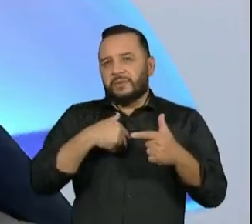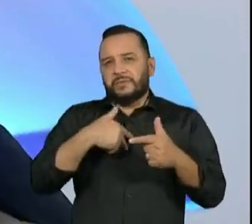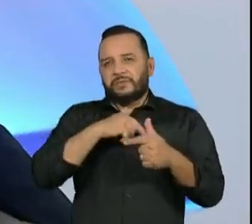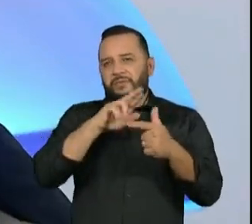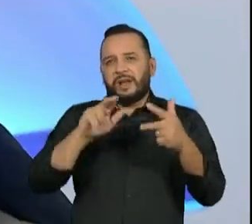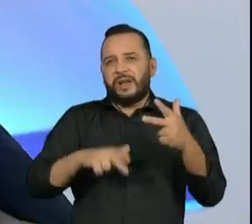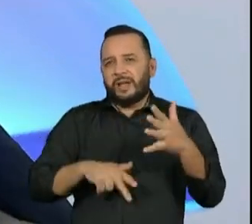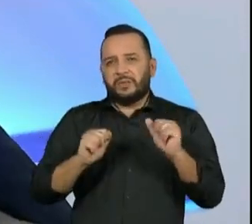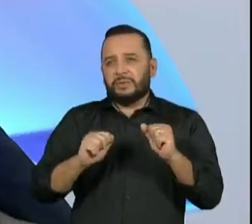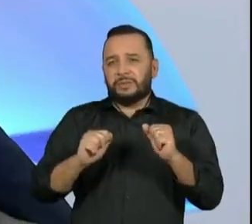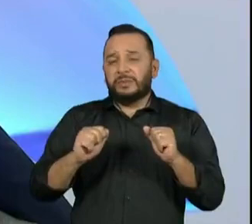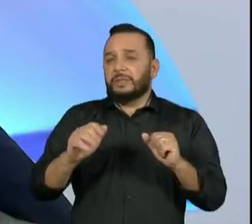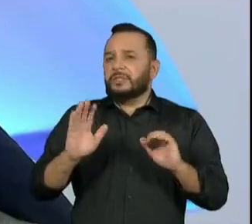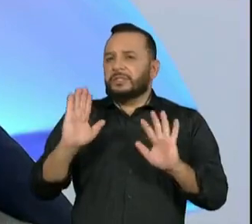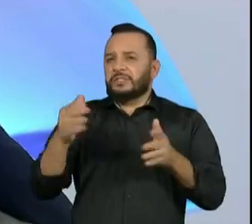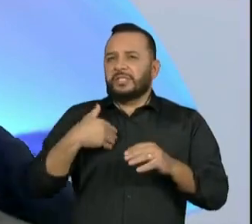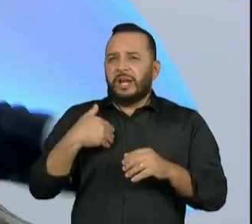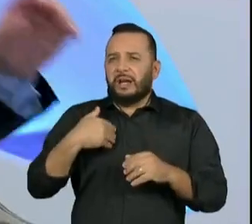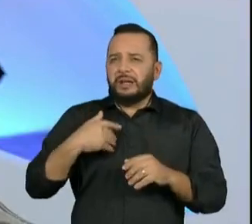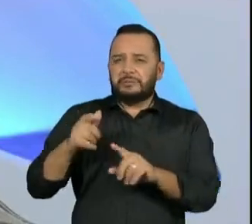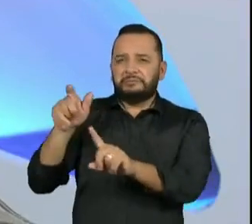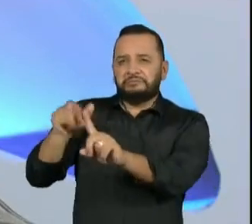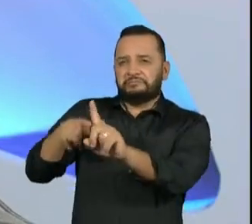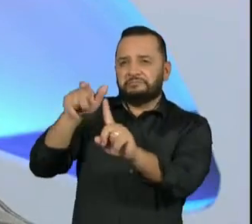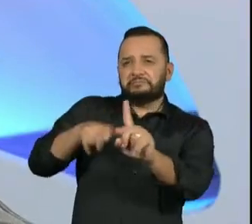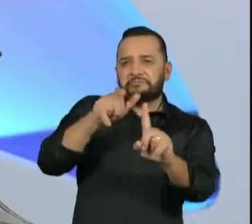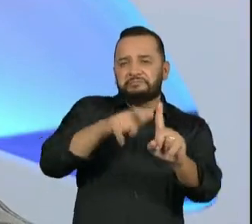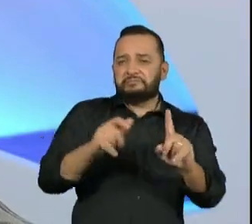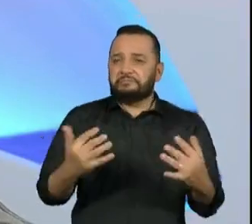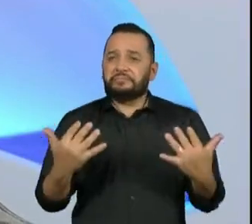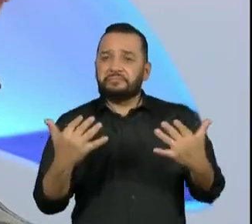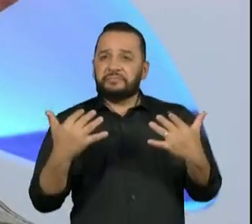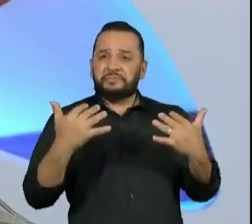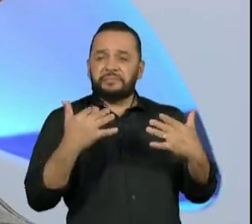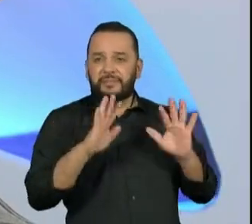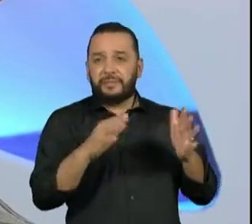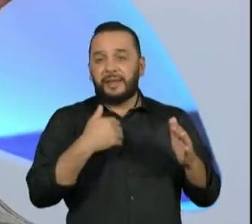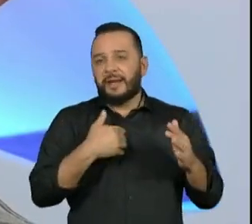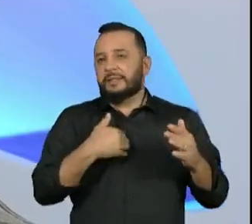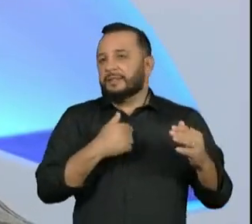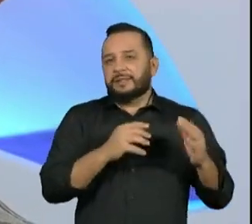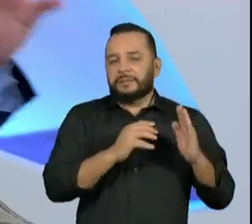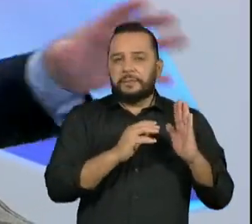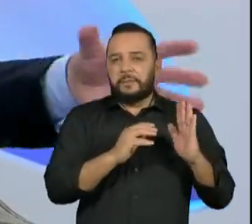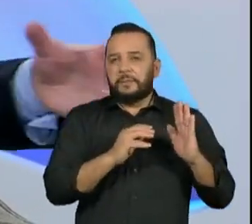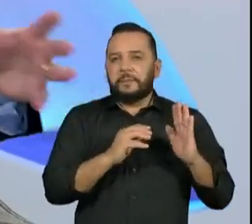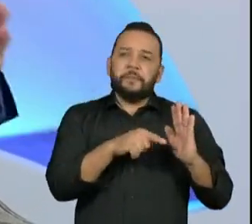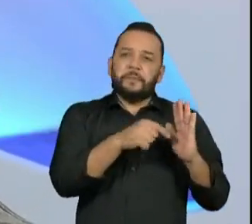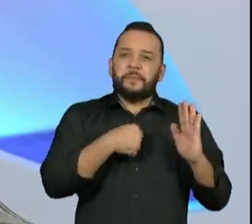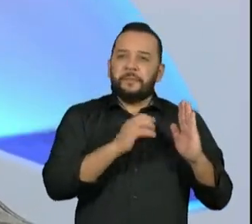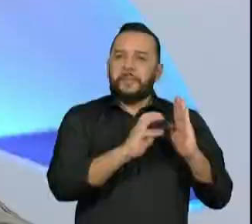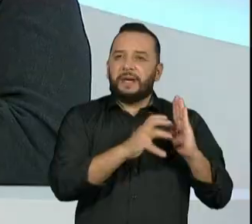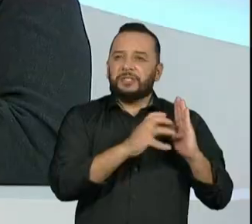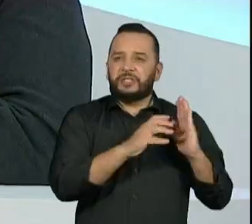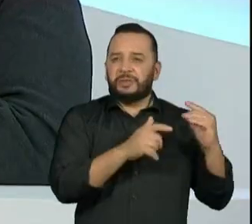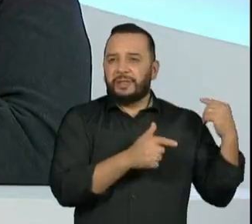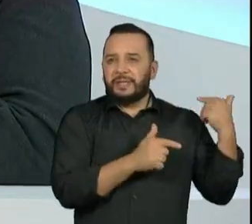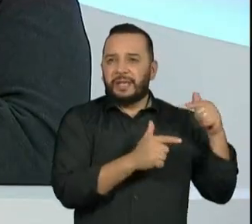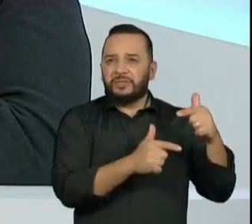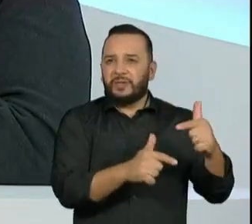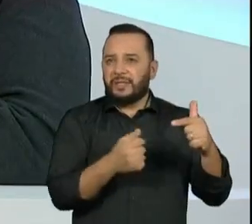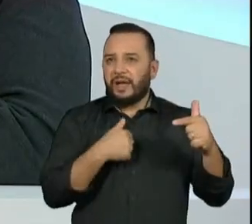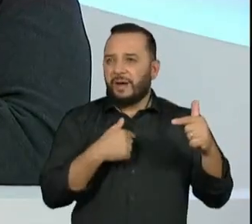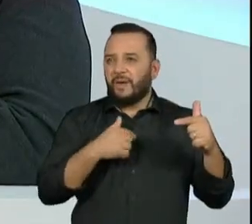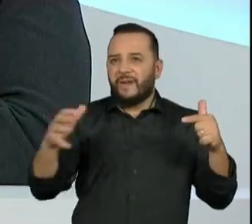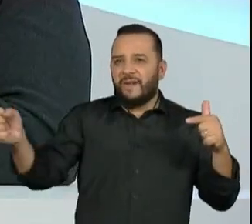Ross Perot, depois o Tea Party, depois isto. Mas os partidos tradicionais não foram capazes de integrar estes sinais.